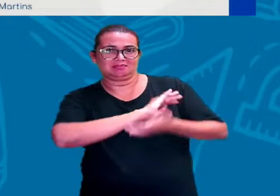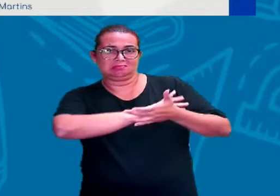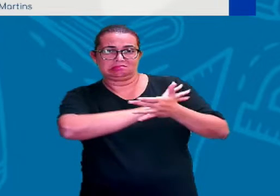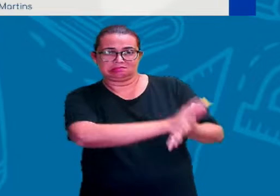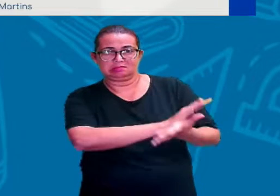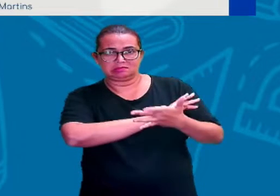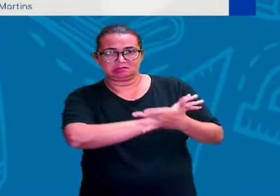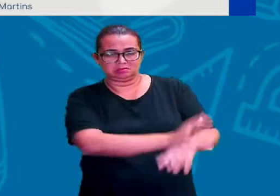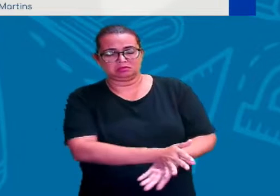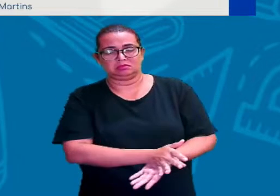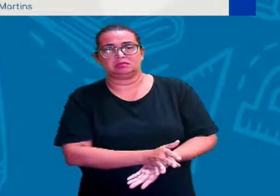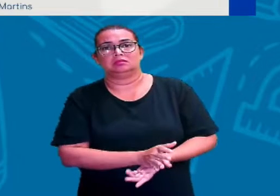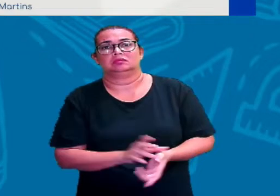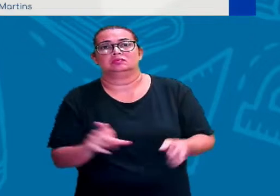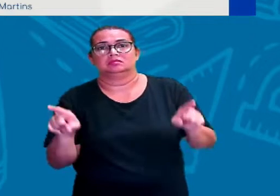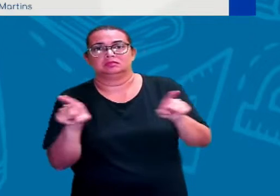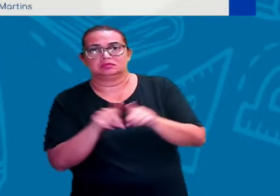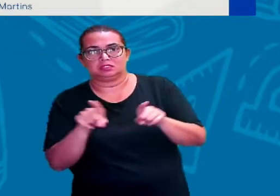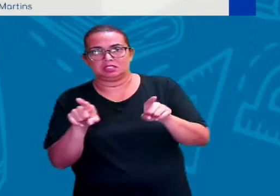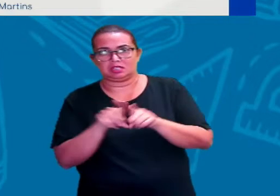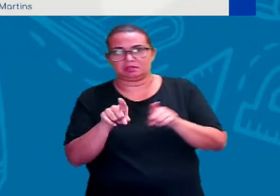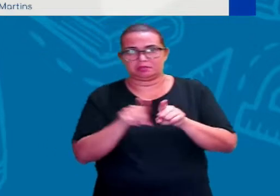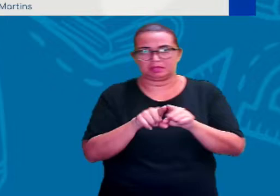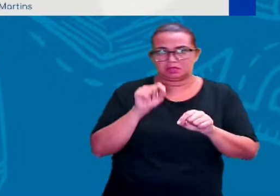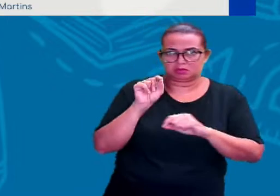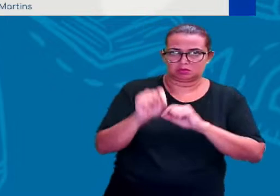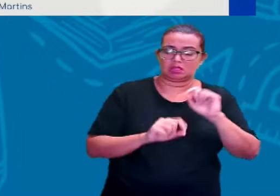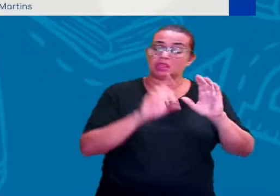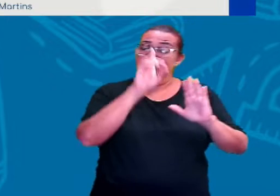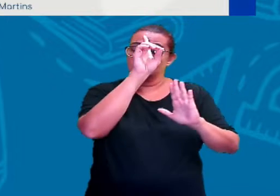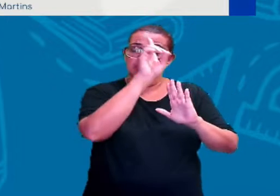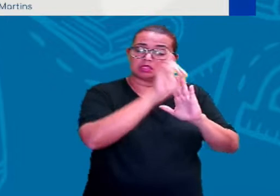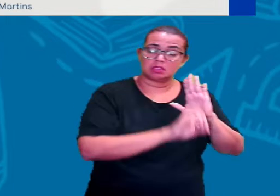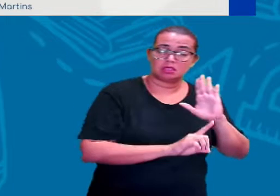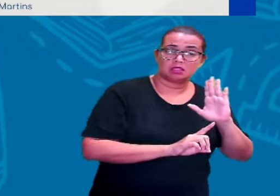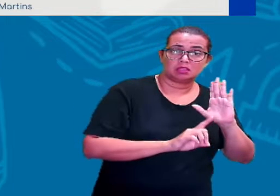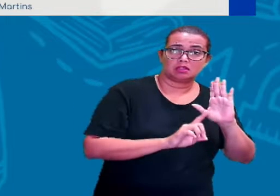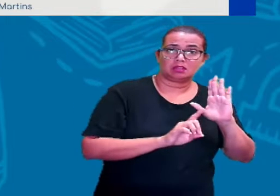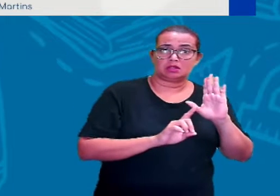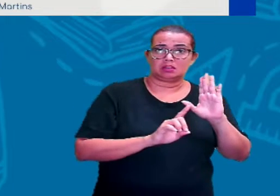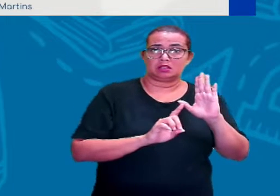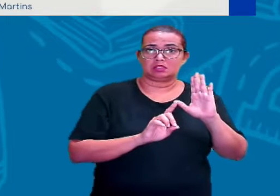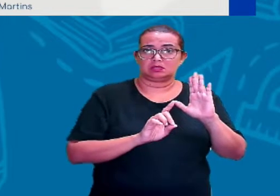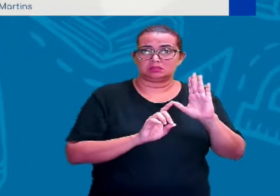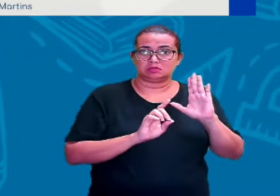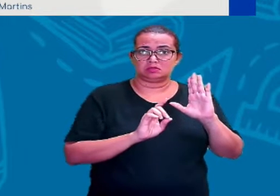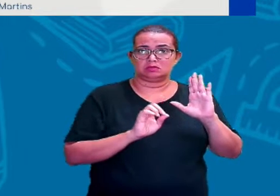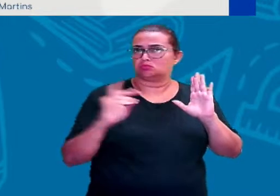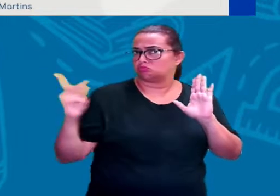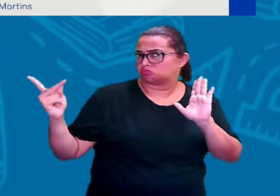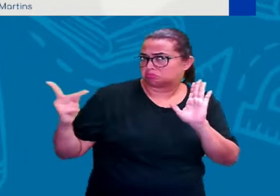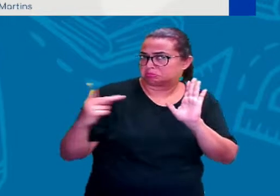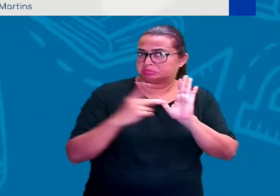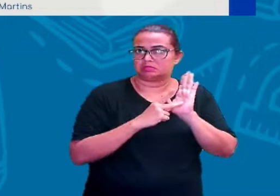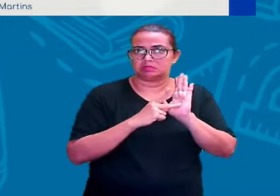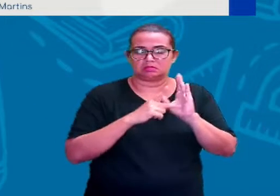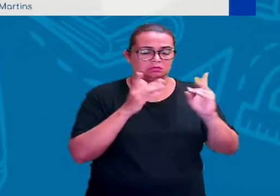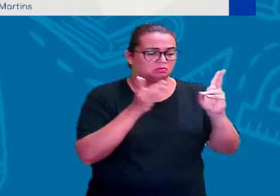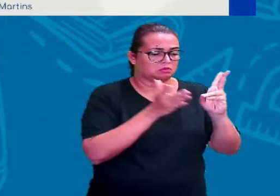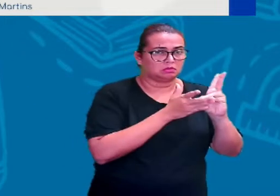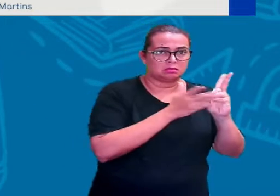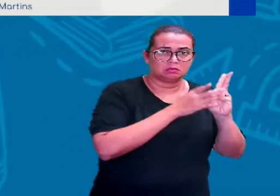da saúde. Então, adquirir esses direitos básicos, né, ser reconhecido enquanto população indígena específica,